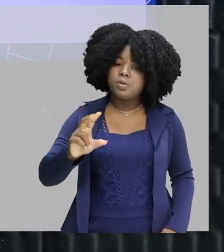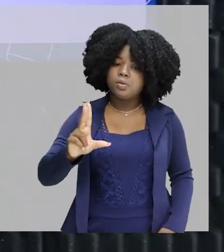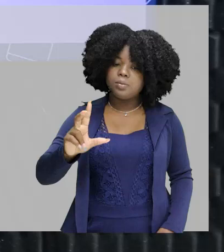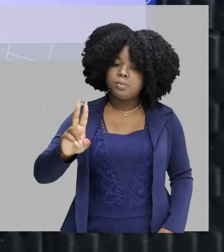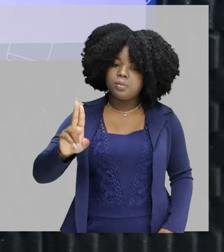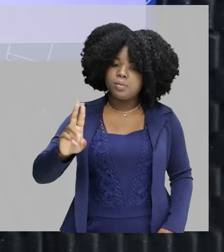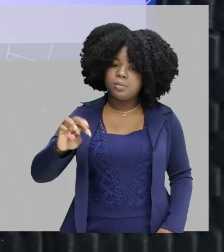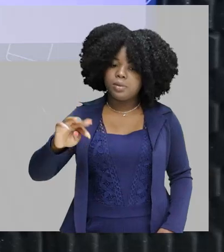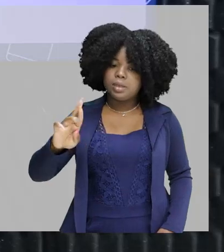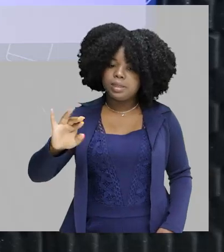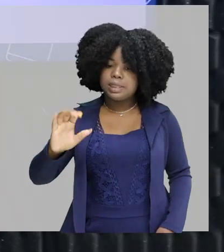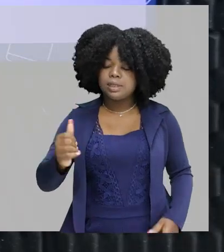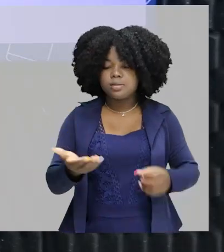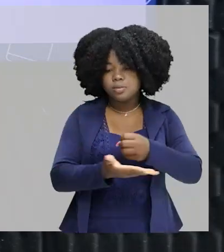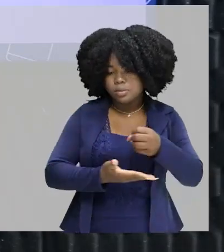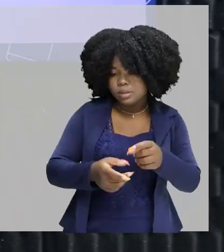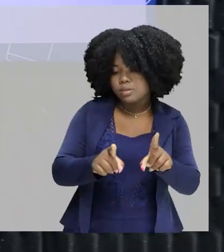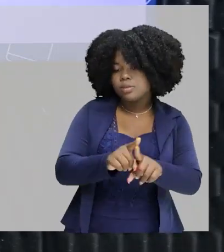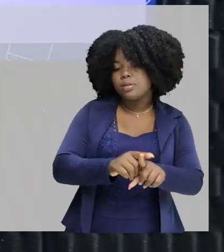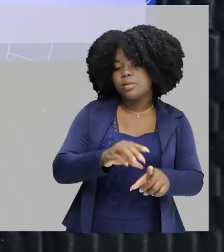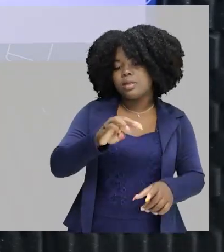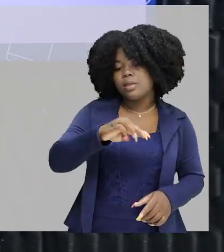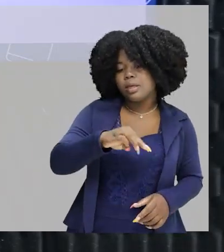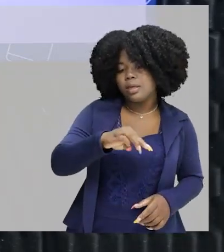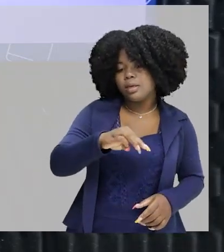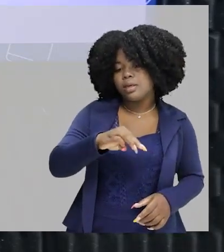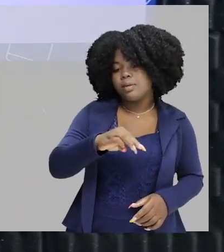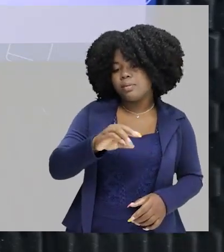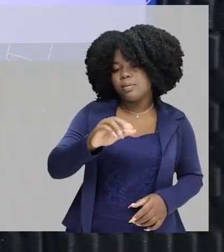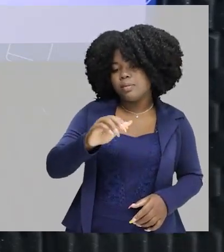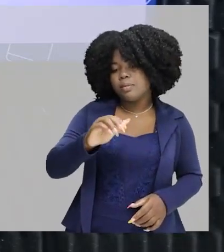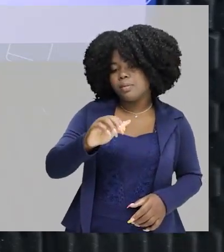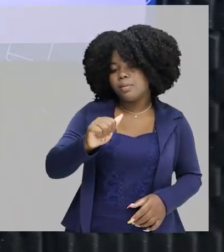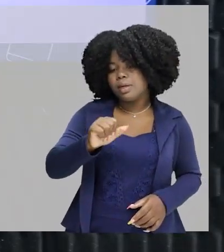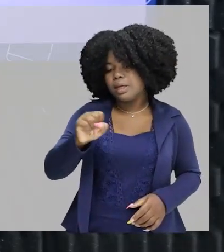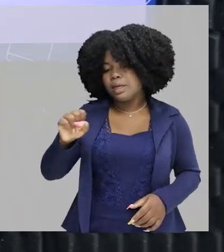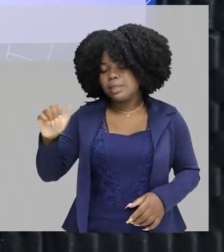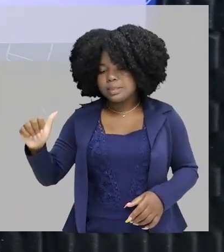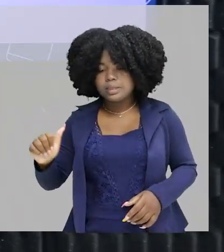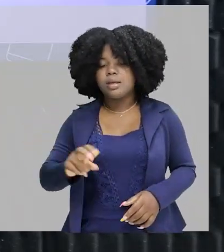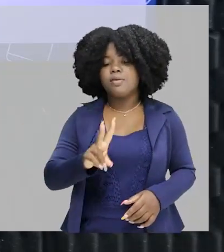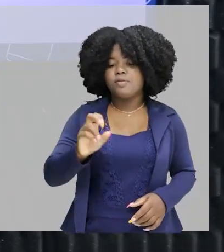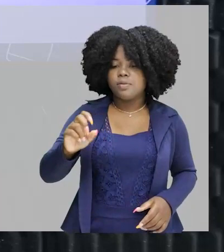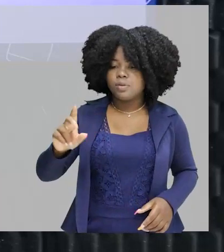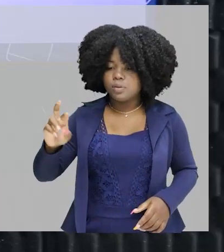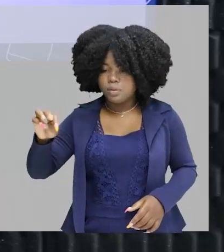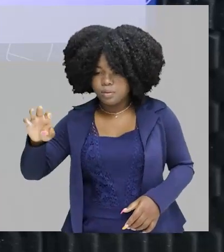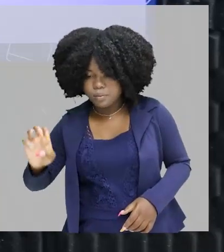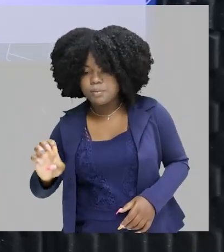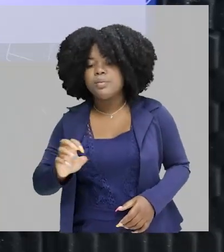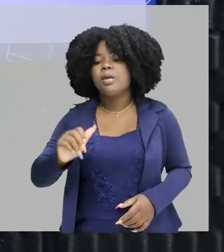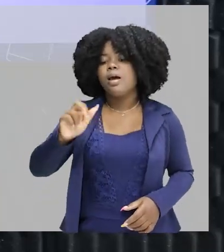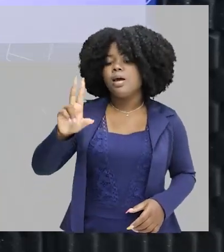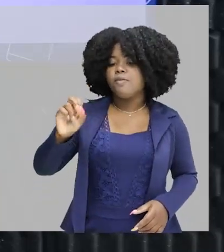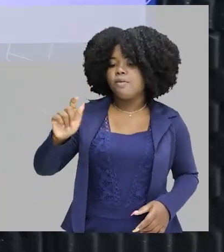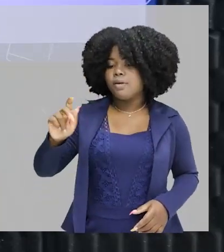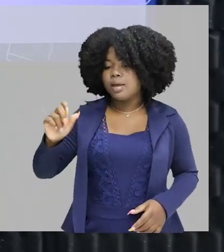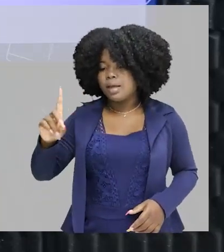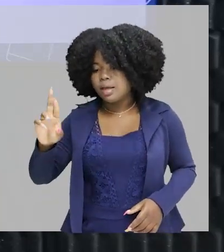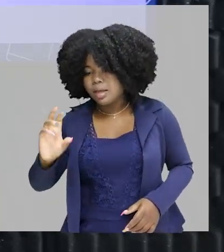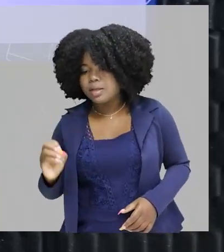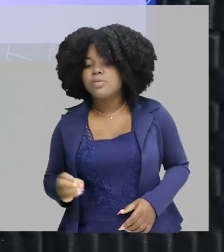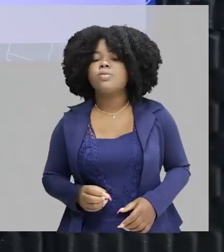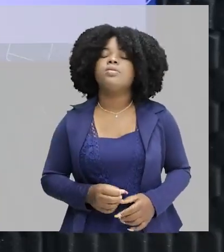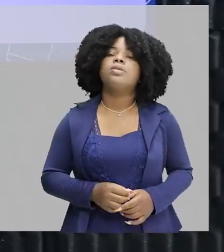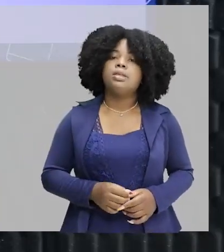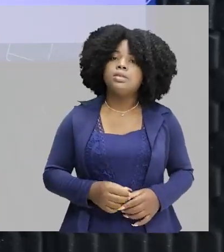baseadas na ideia de massa molar, volume molar, na constante de Avogadro. São grandezas